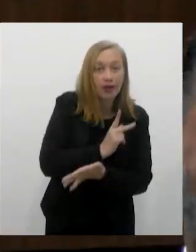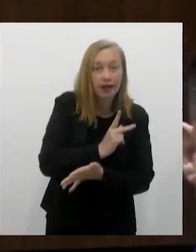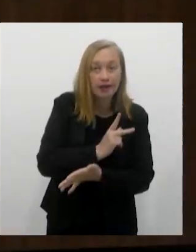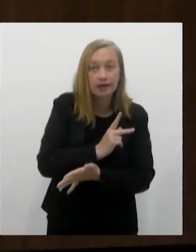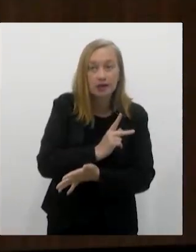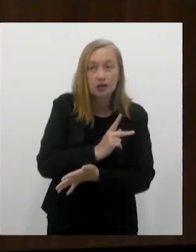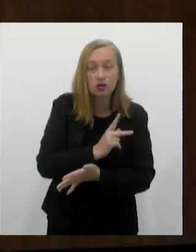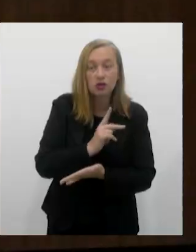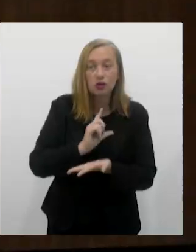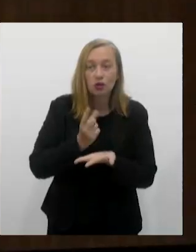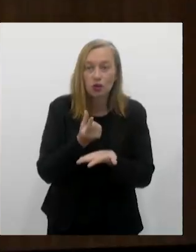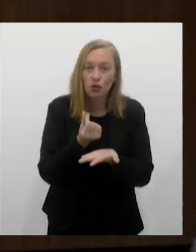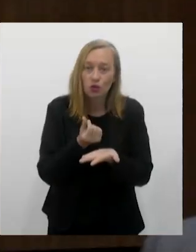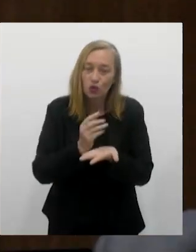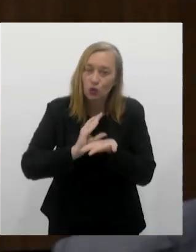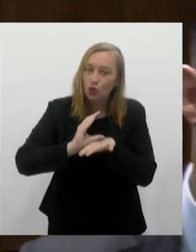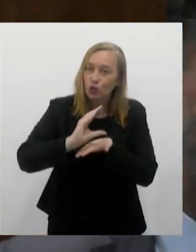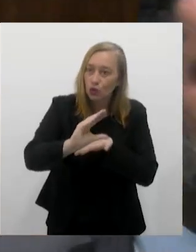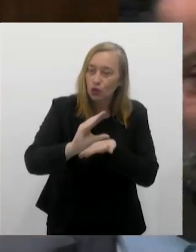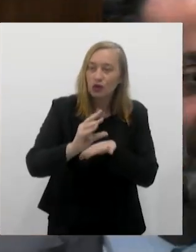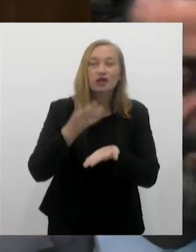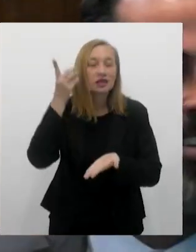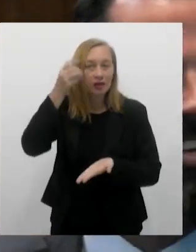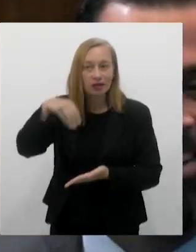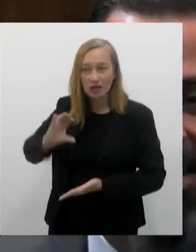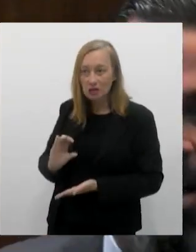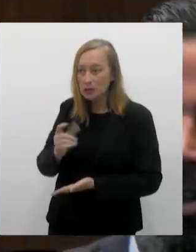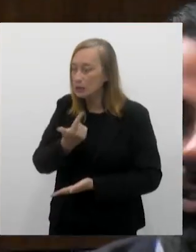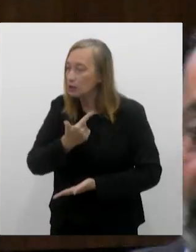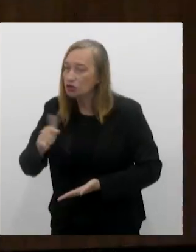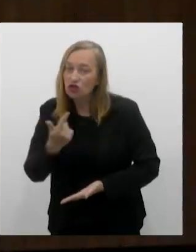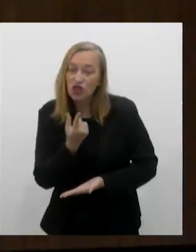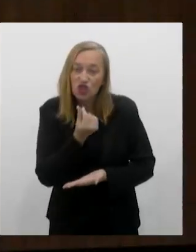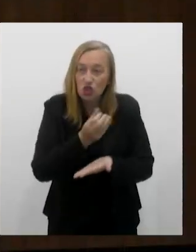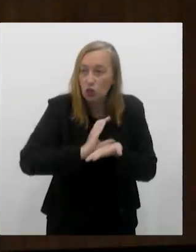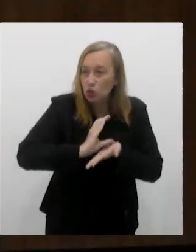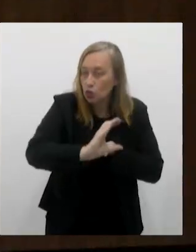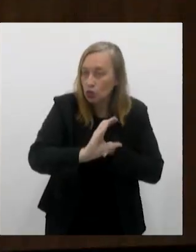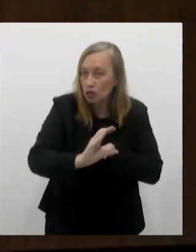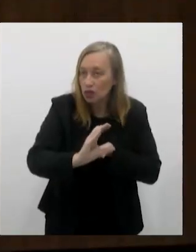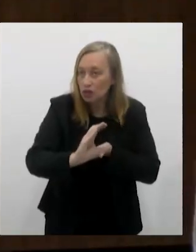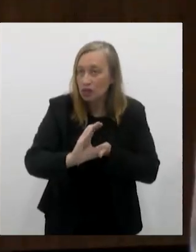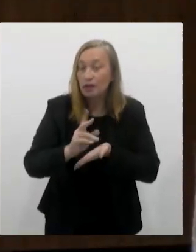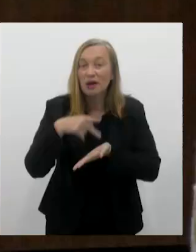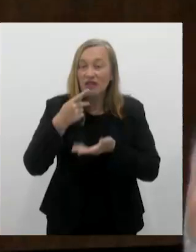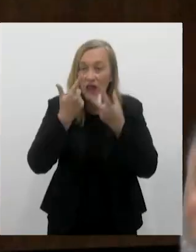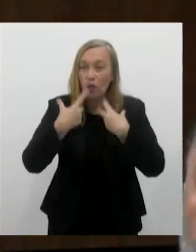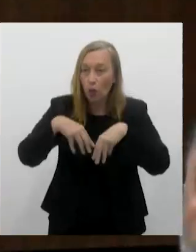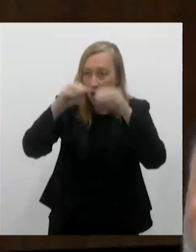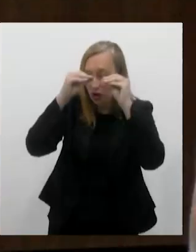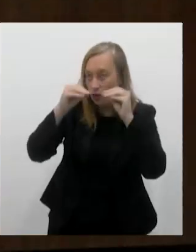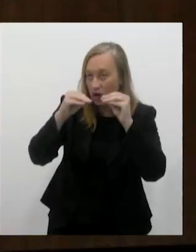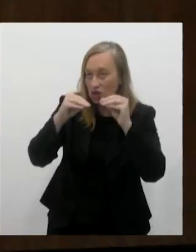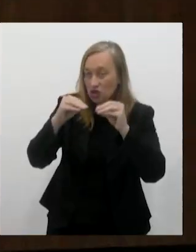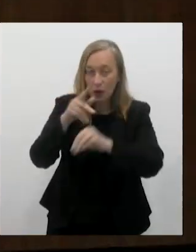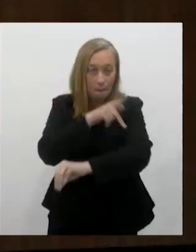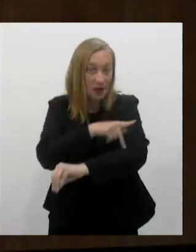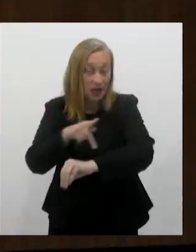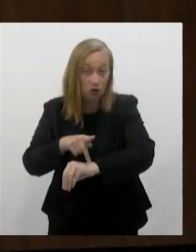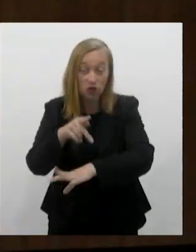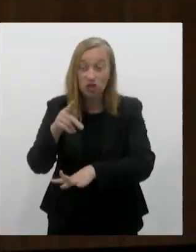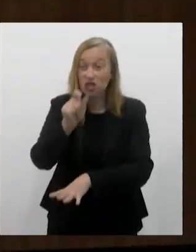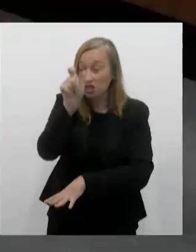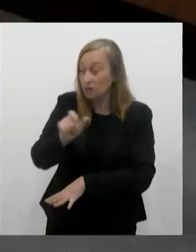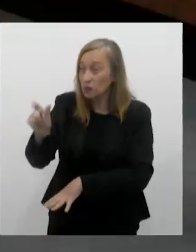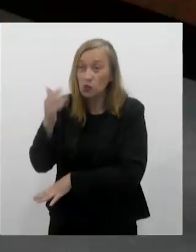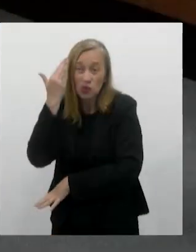com recurso, deputado Carlos Mink. Sem recurso, para falar na linguagem mais pedagógica, que as pessoas